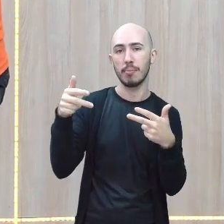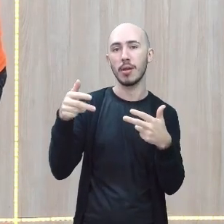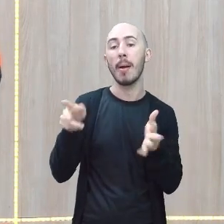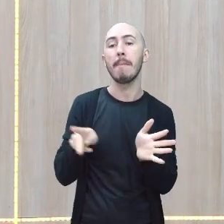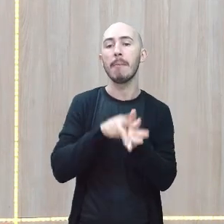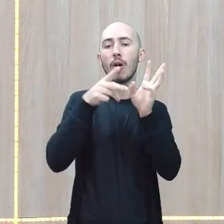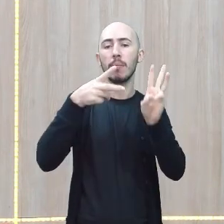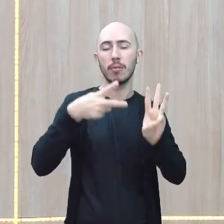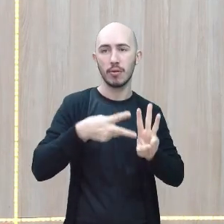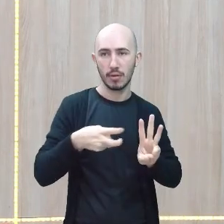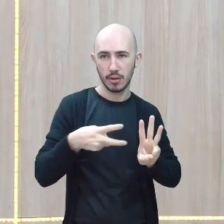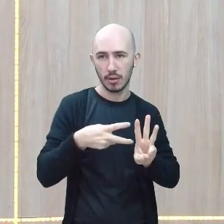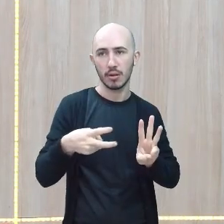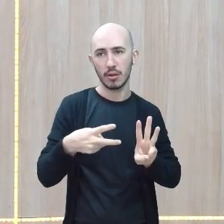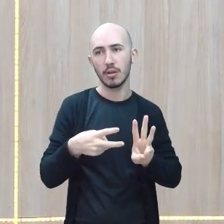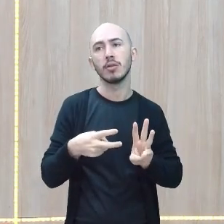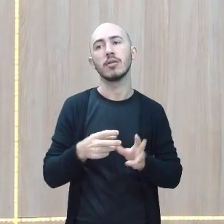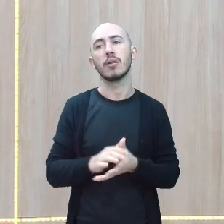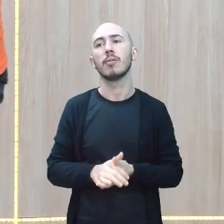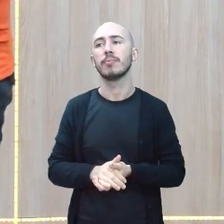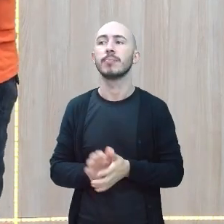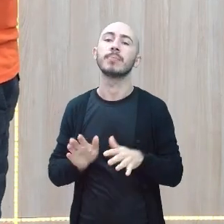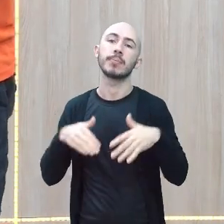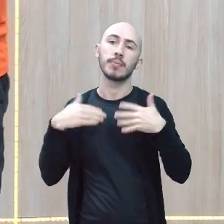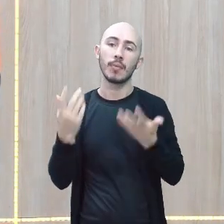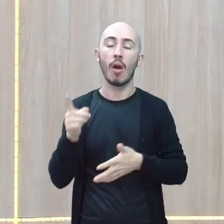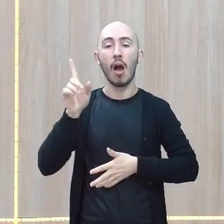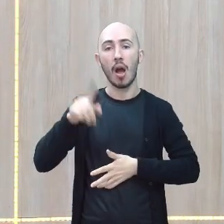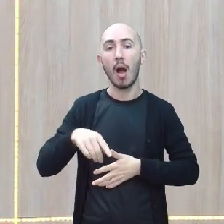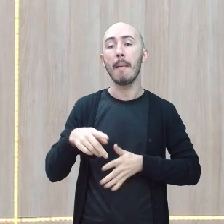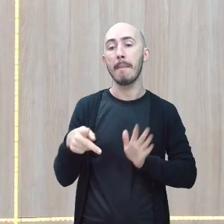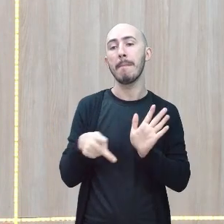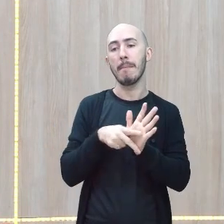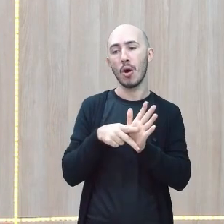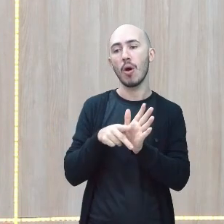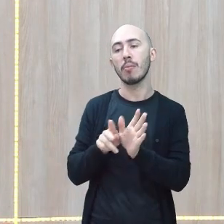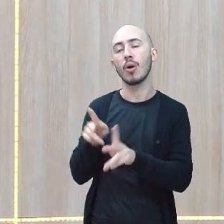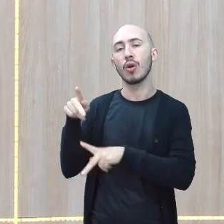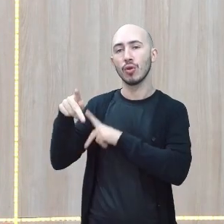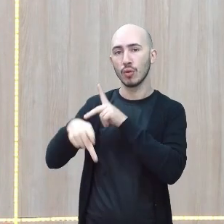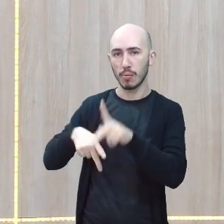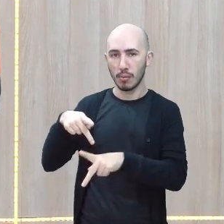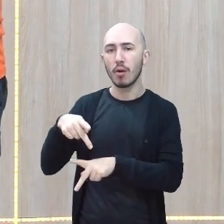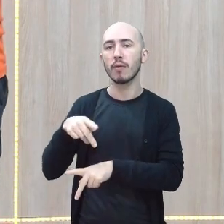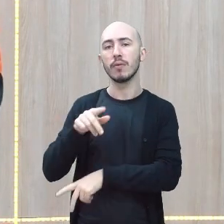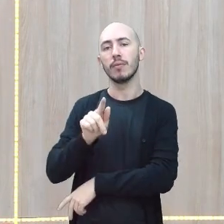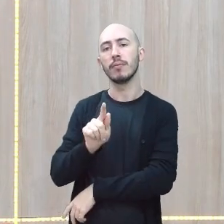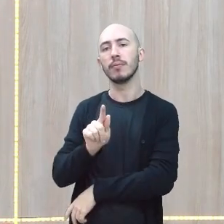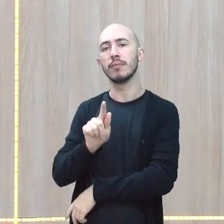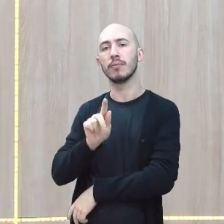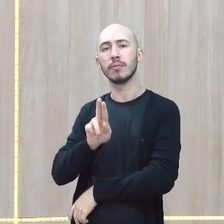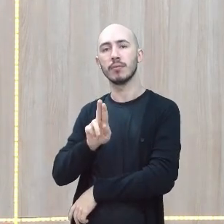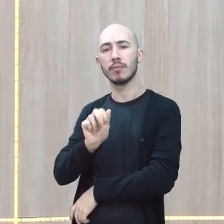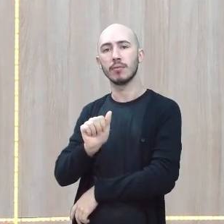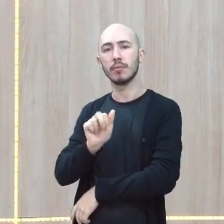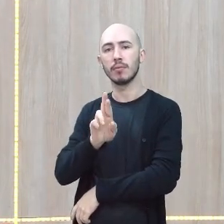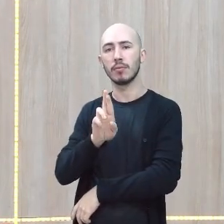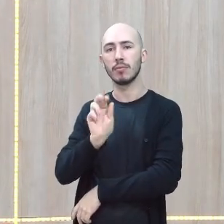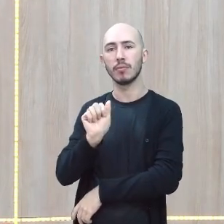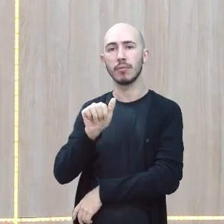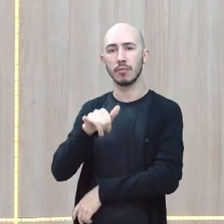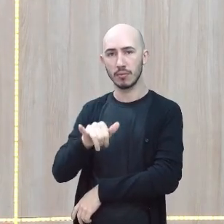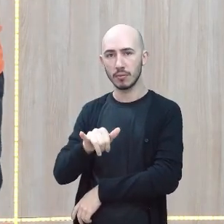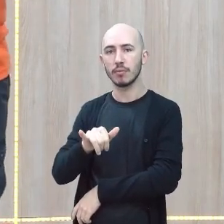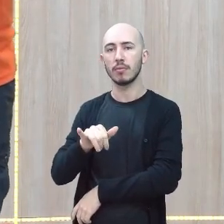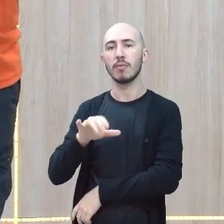né, Bro MCs. Então é um grupo da etnia, né, Guarani Kaiowá, é um grupo de rap